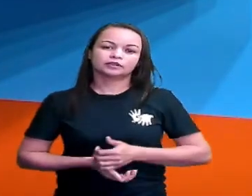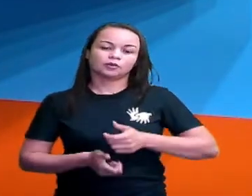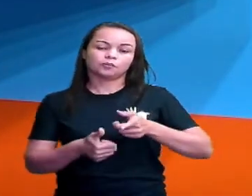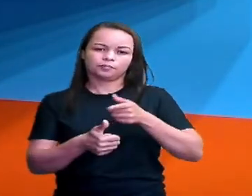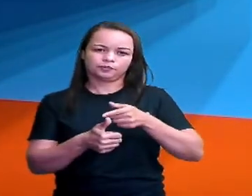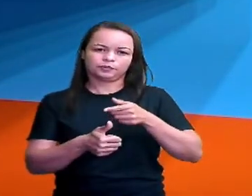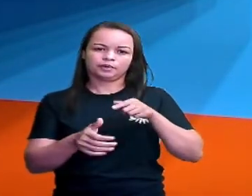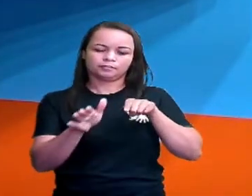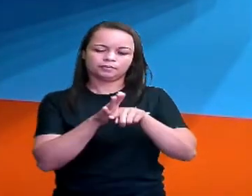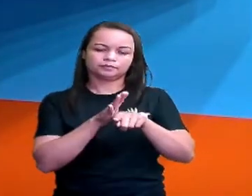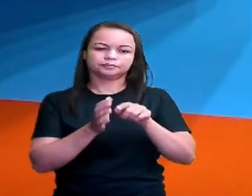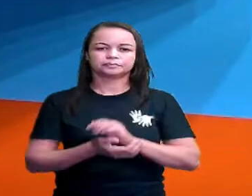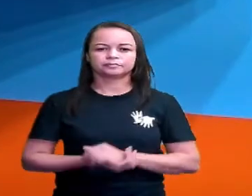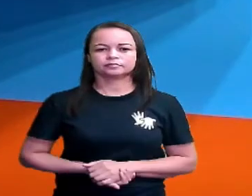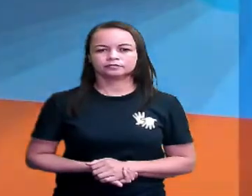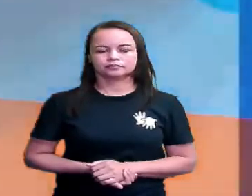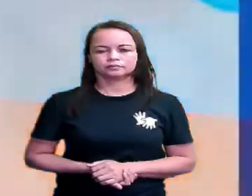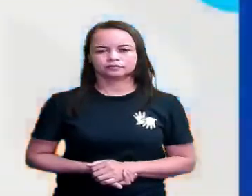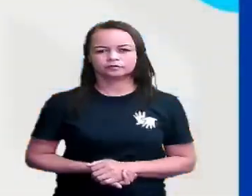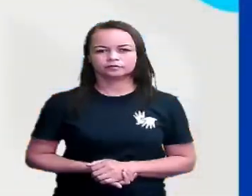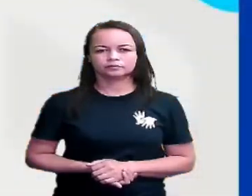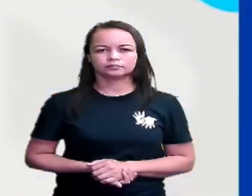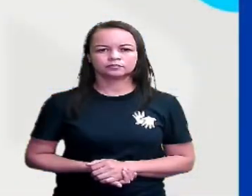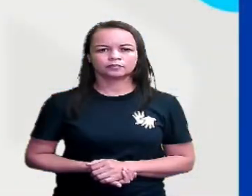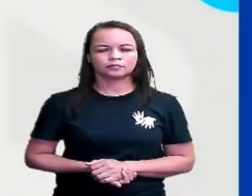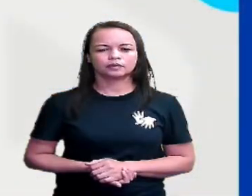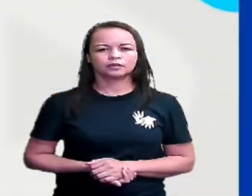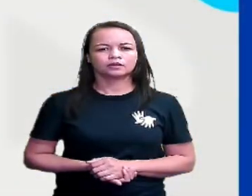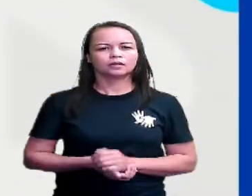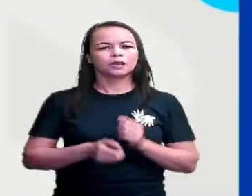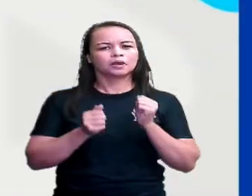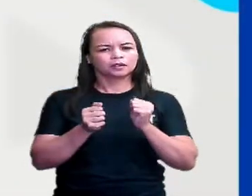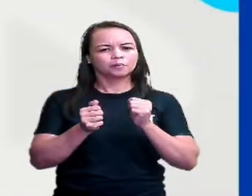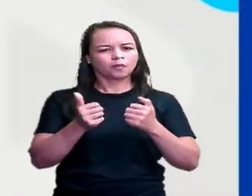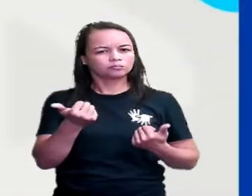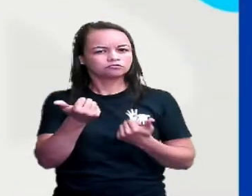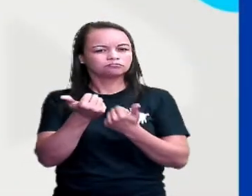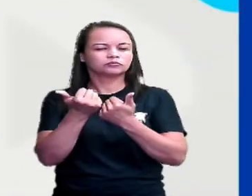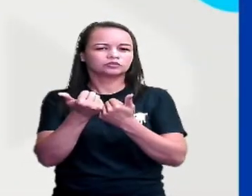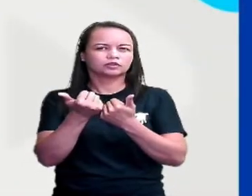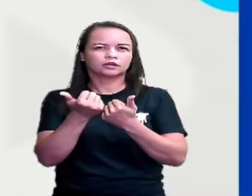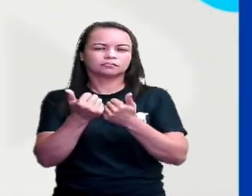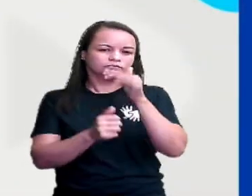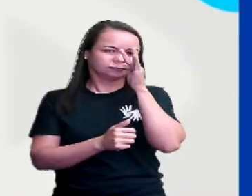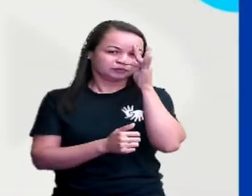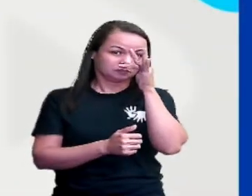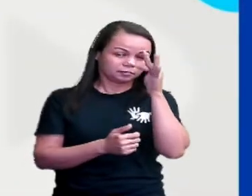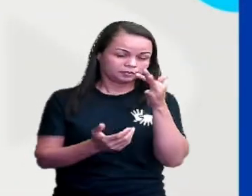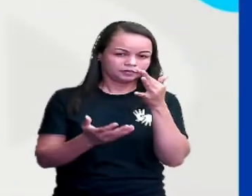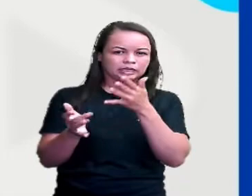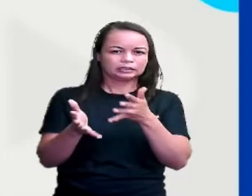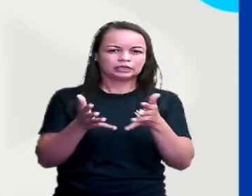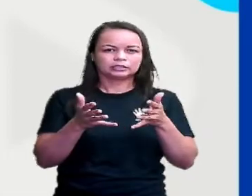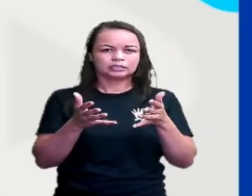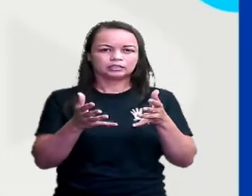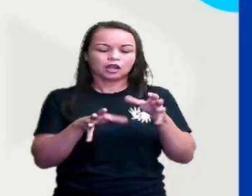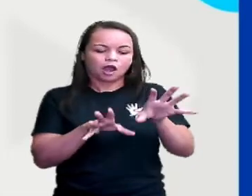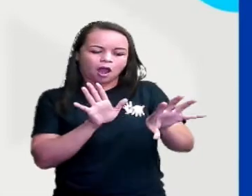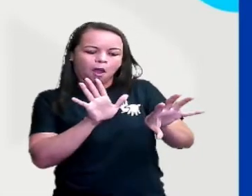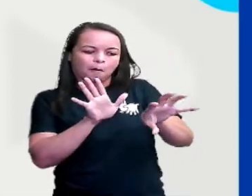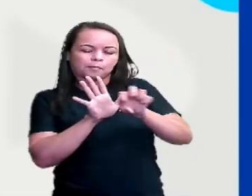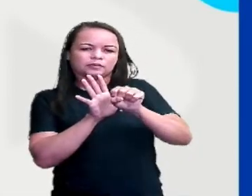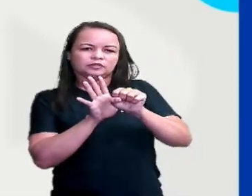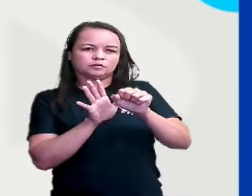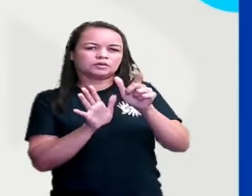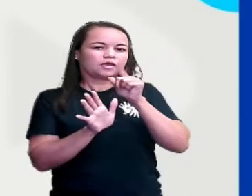perguntinha: o que pode auxiliar uma planta a absorver maior quantidade de água